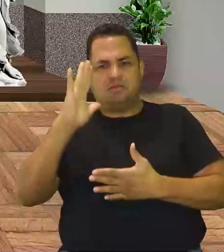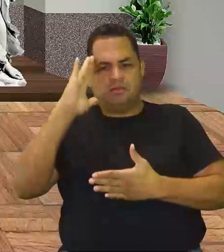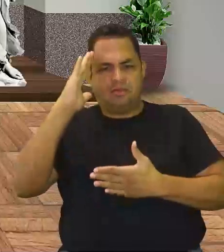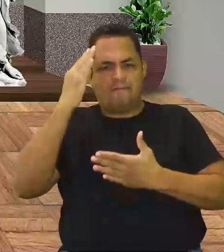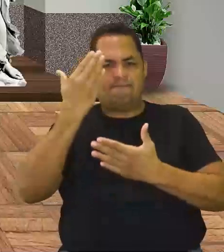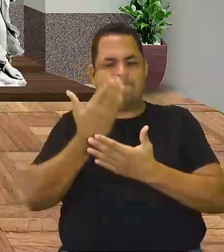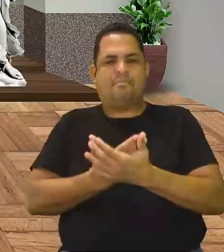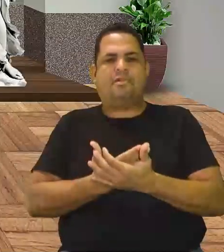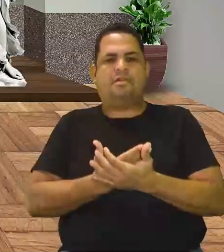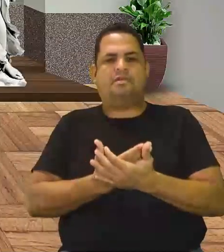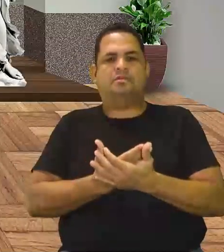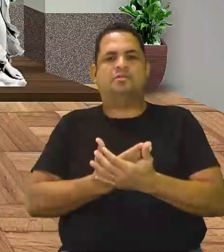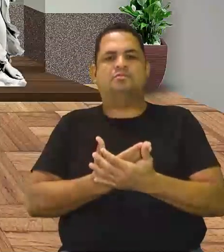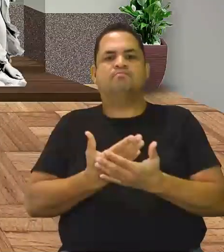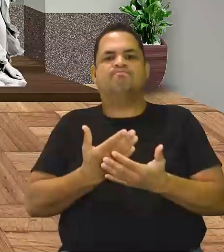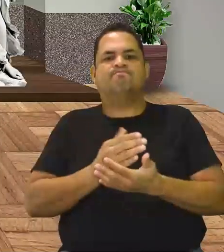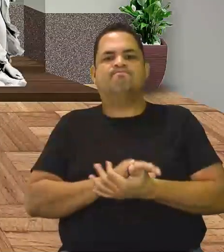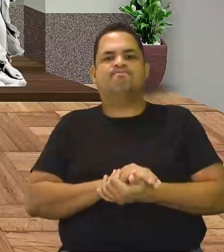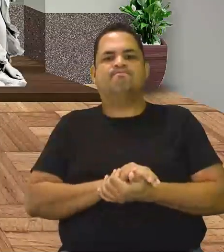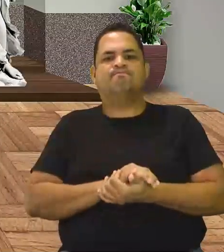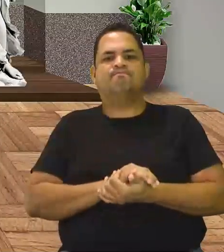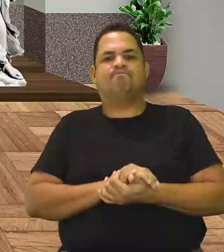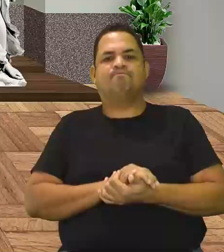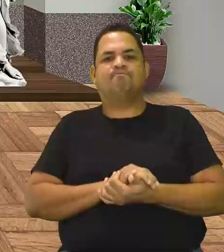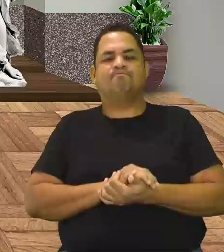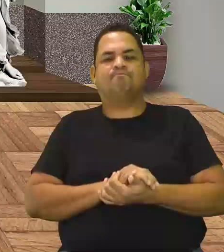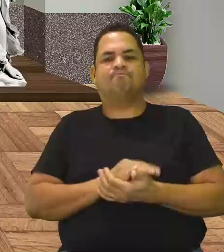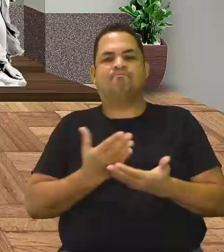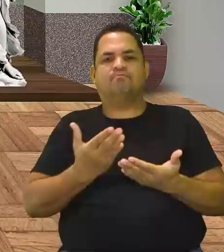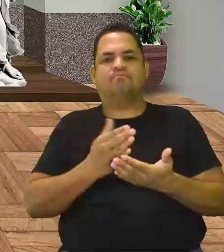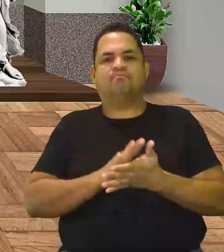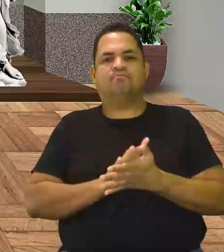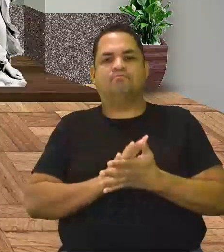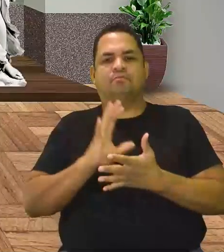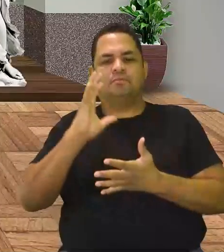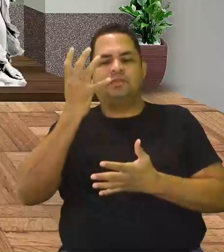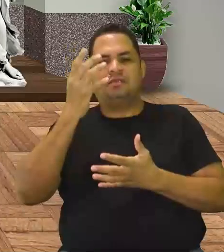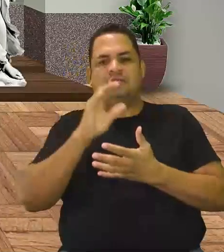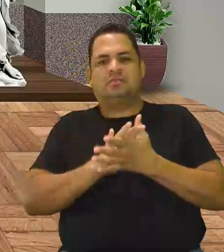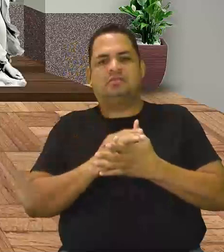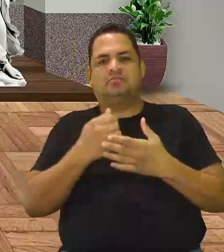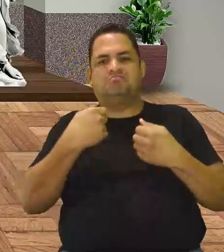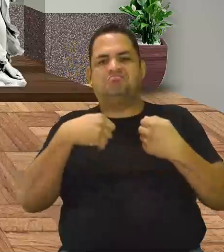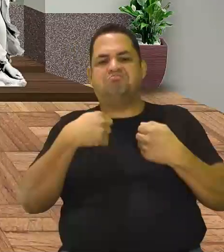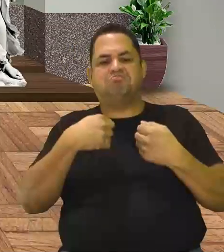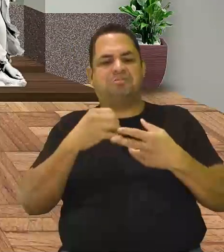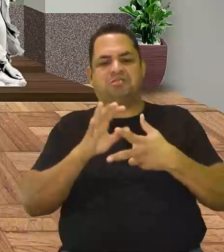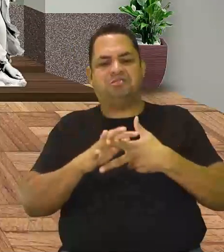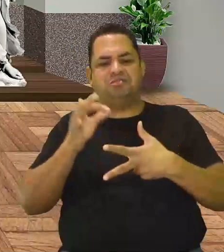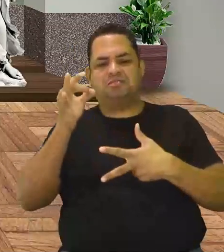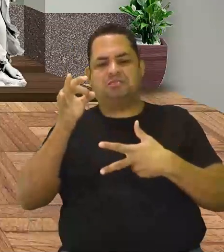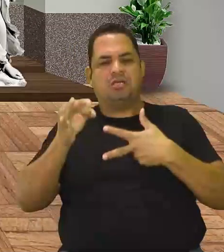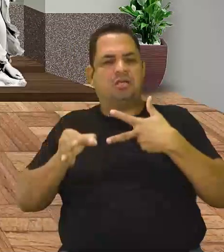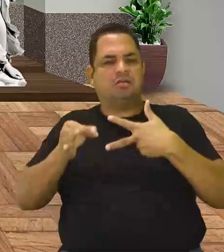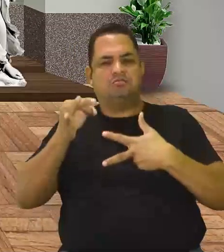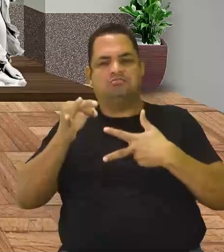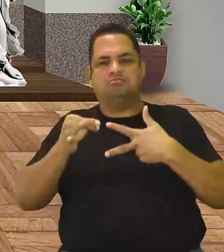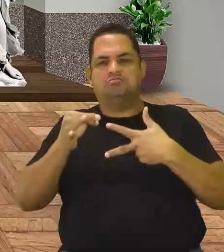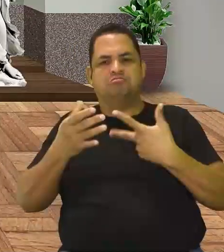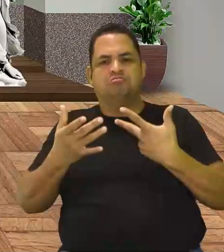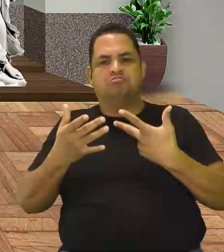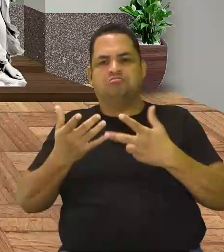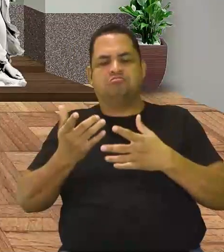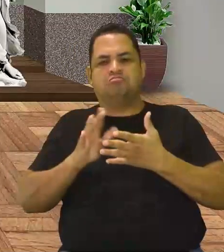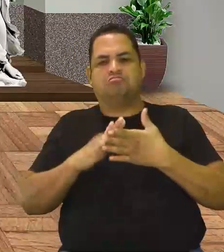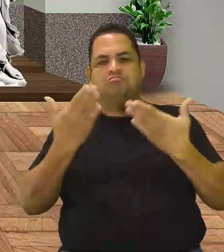capaz de lidar com o governo sem precisar do executivo, do judiciário ou do legislativo.